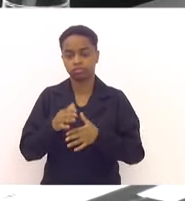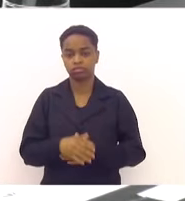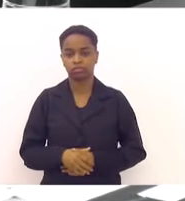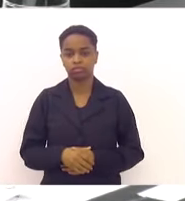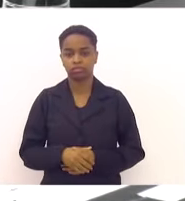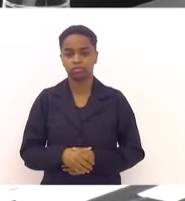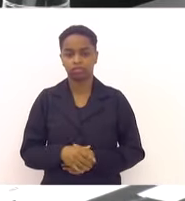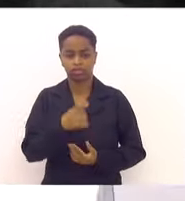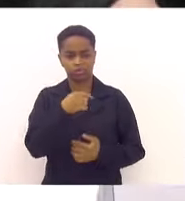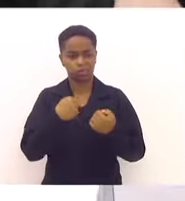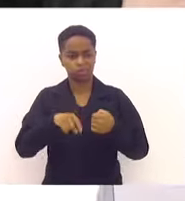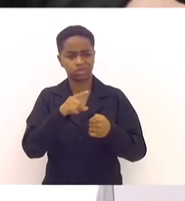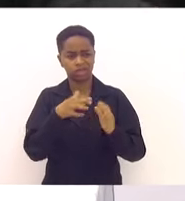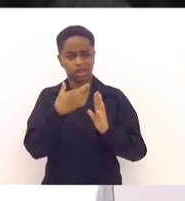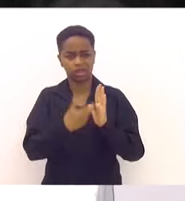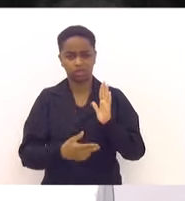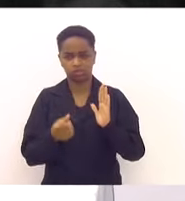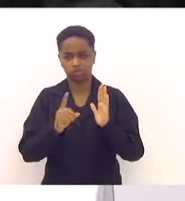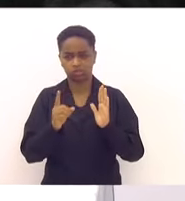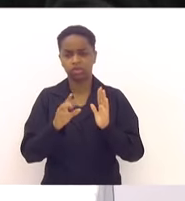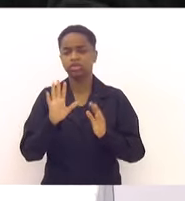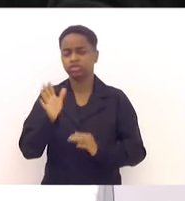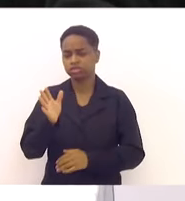tem que ser o relator do vencido? Não, você